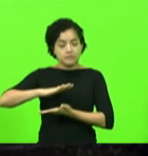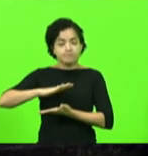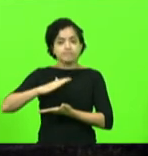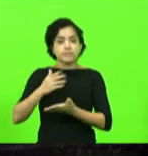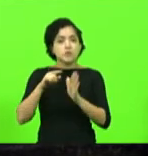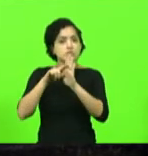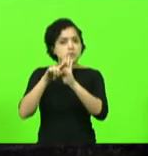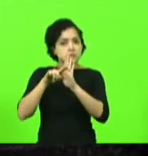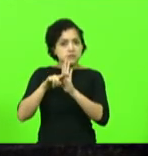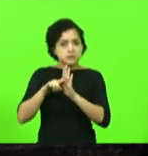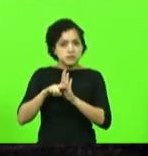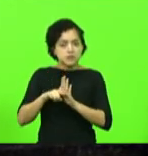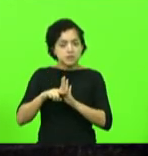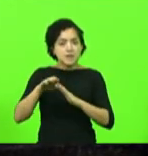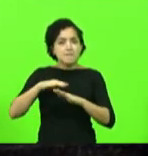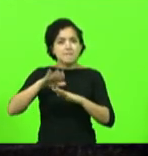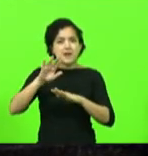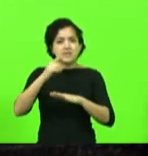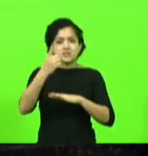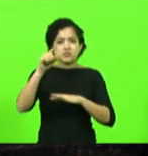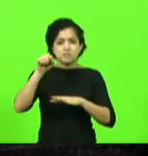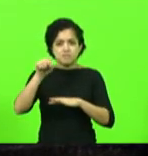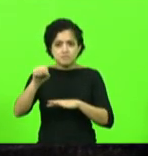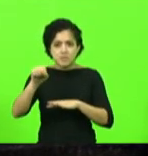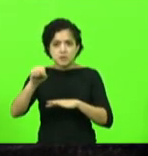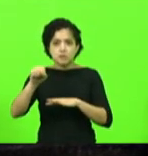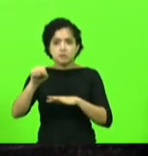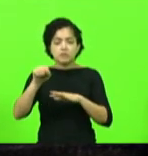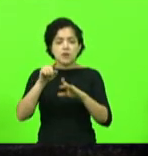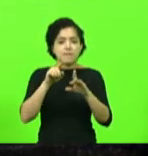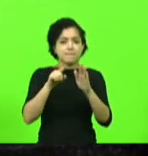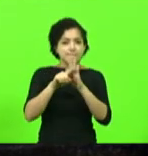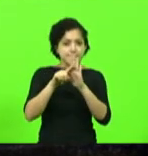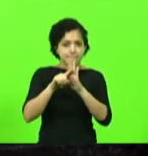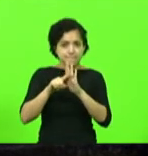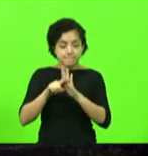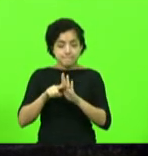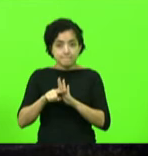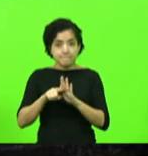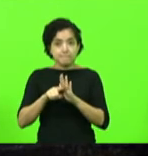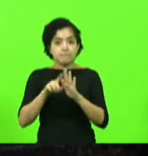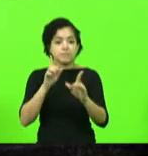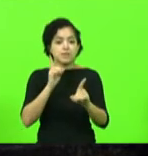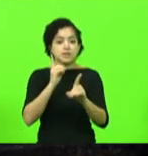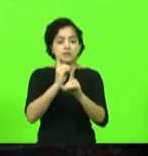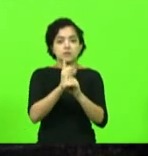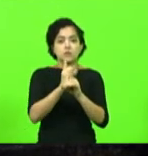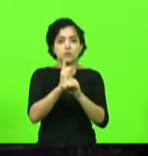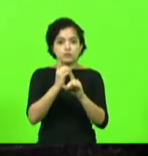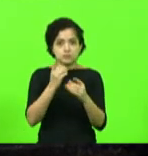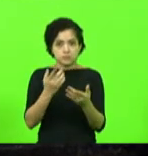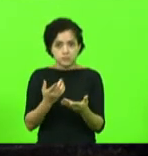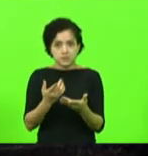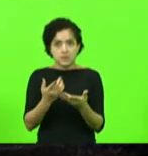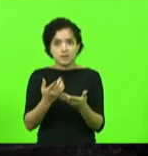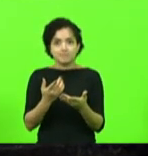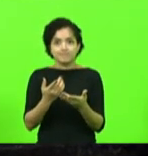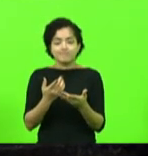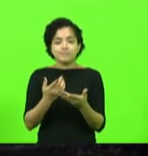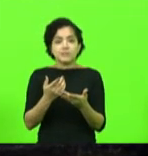Mais de 1 milhão de exames de rastreamento e diagnósticos deixaram de ser